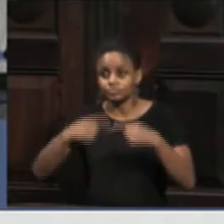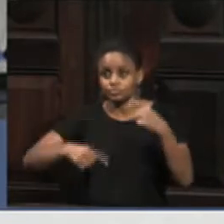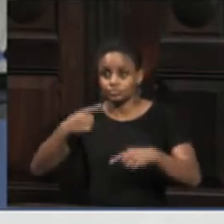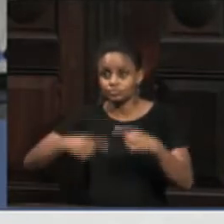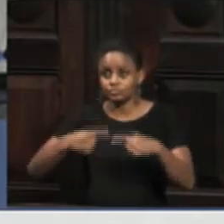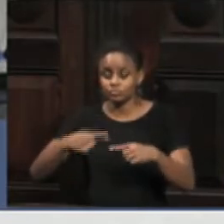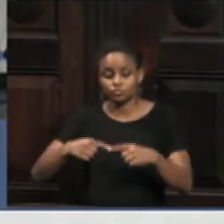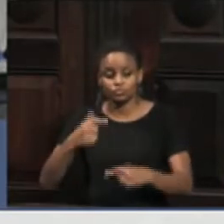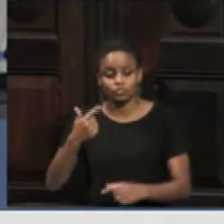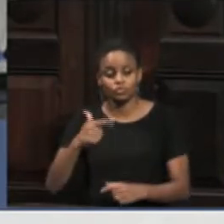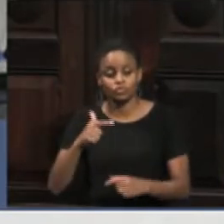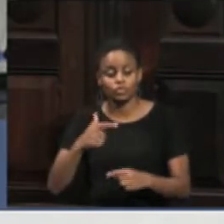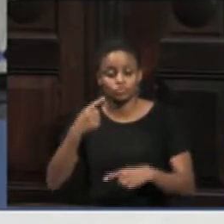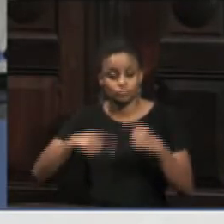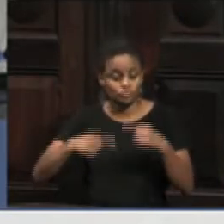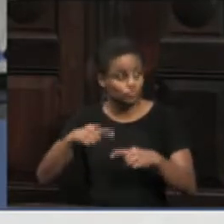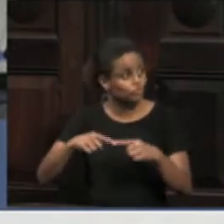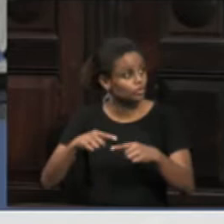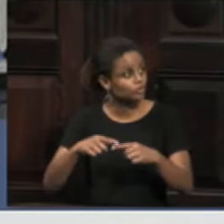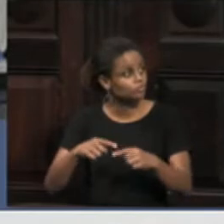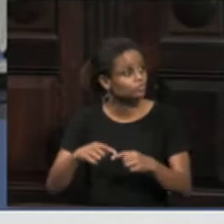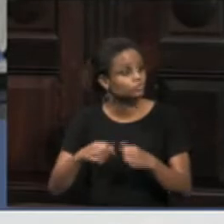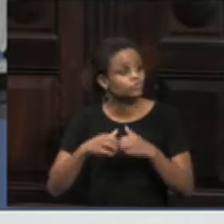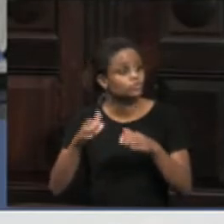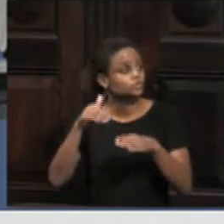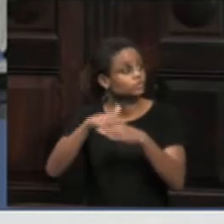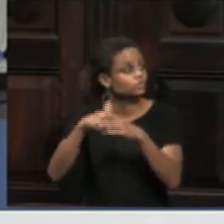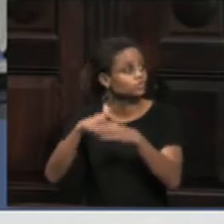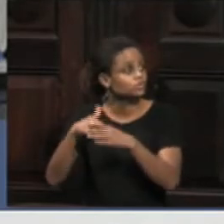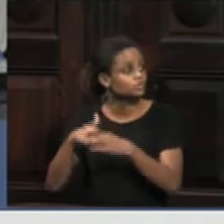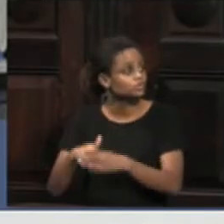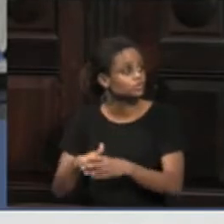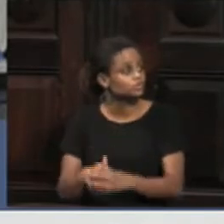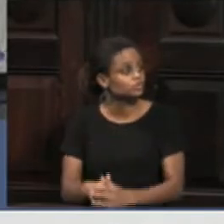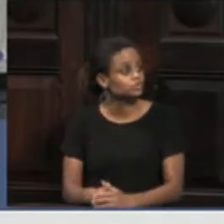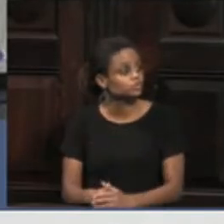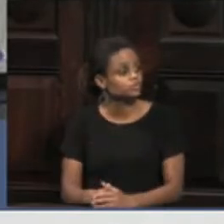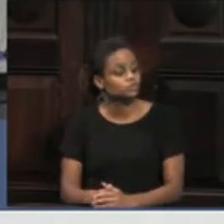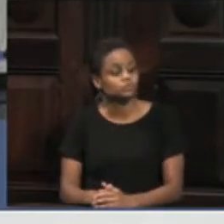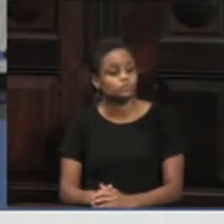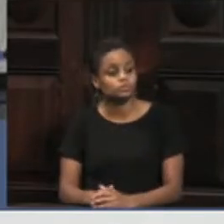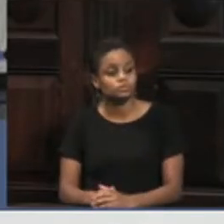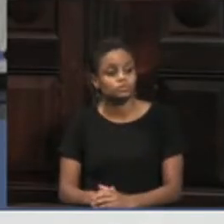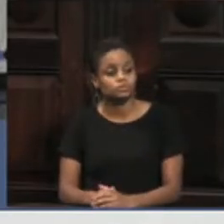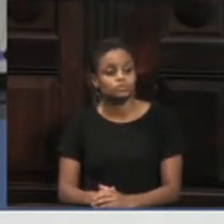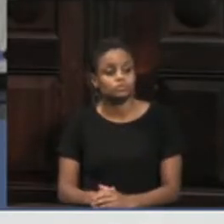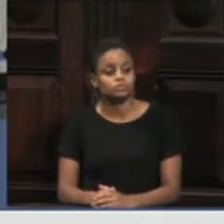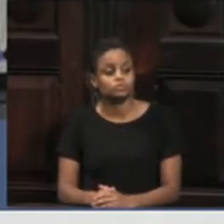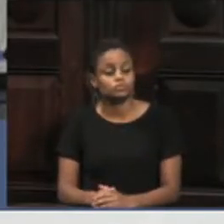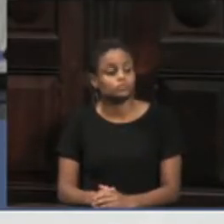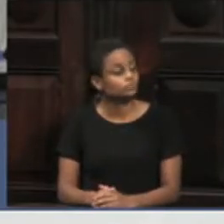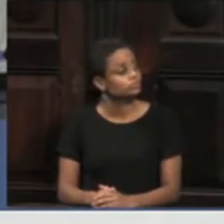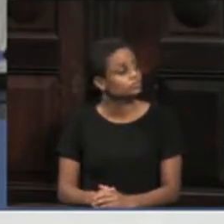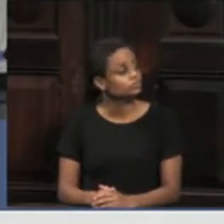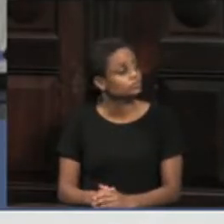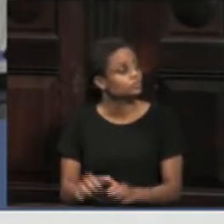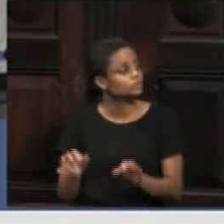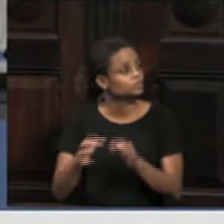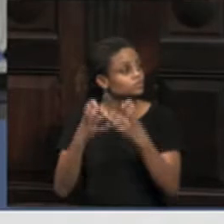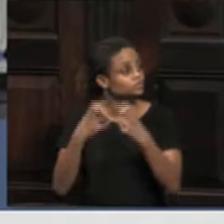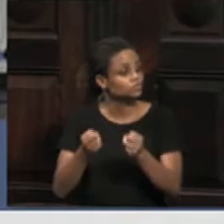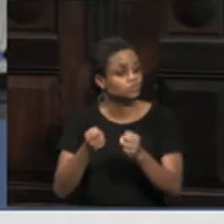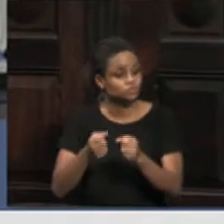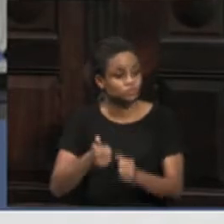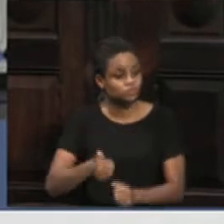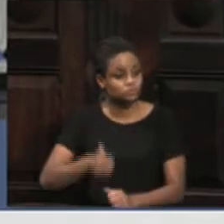discutir, encerrada a discussão, em votação, os senhores que aprovam permanecem como estão. Aprovado em primeira, não,